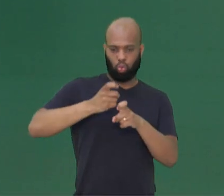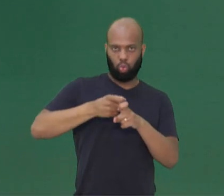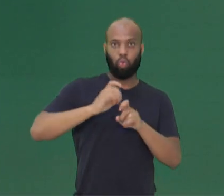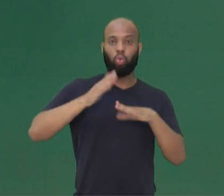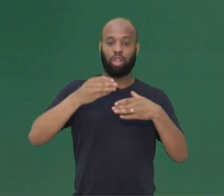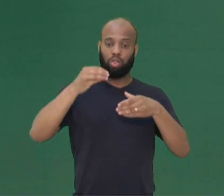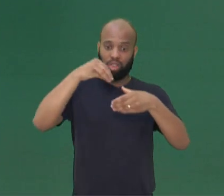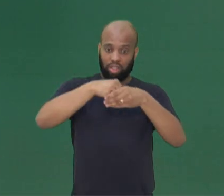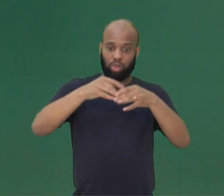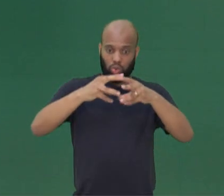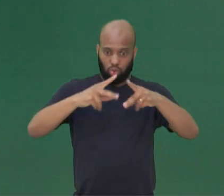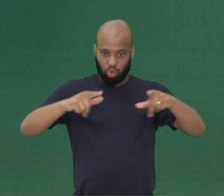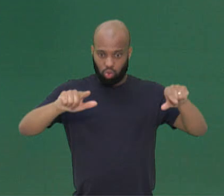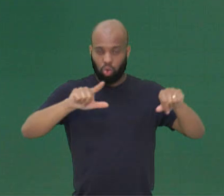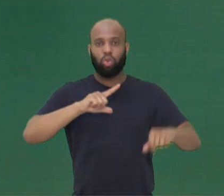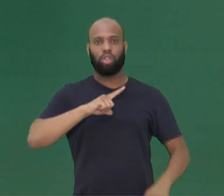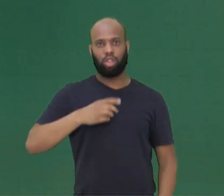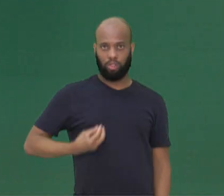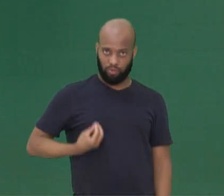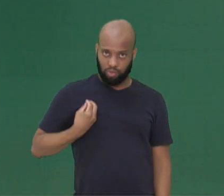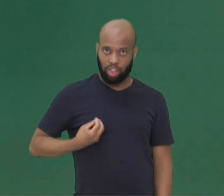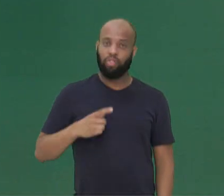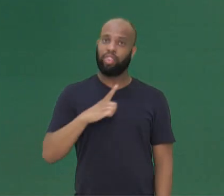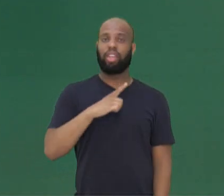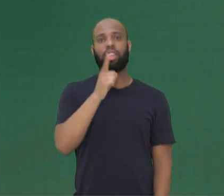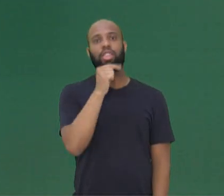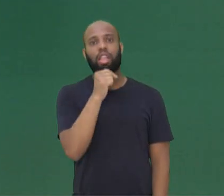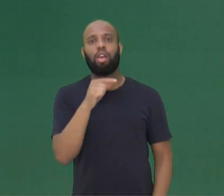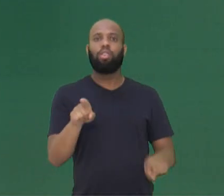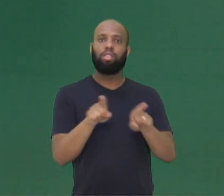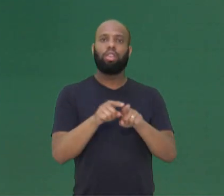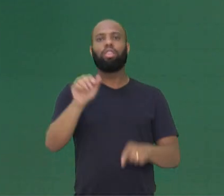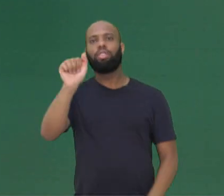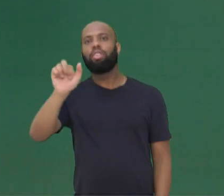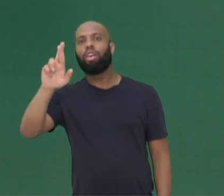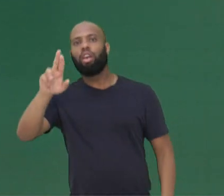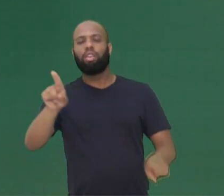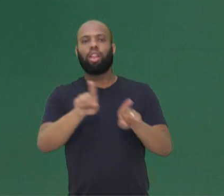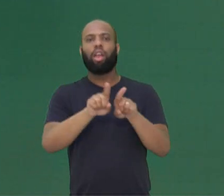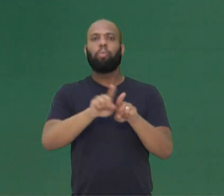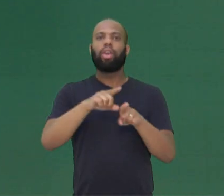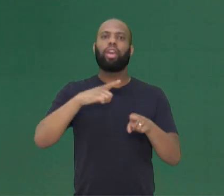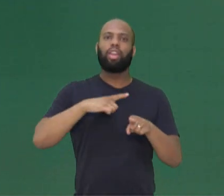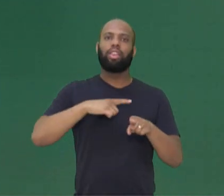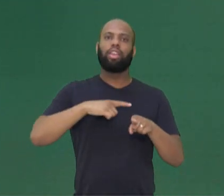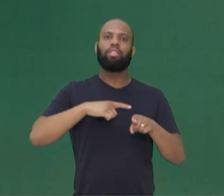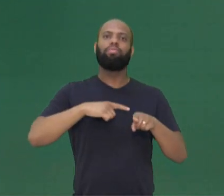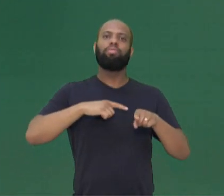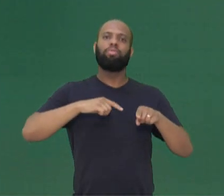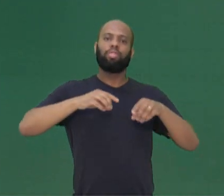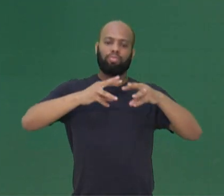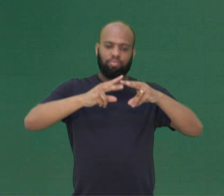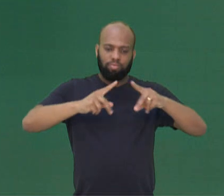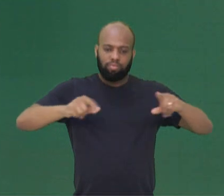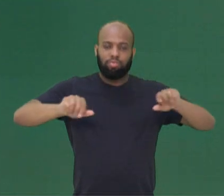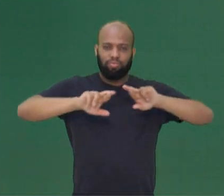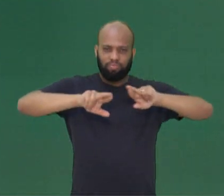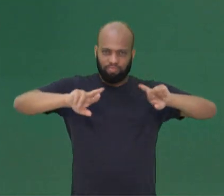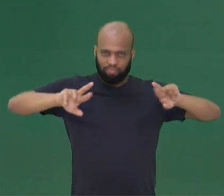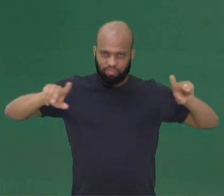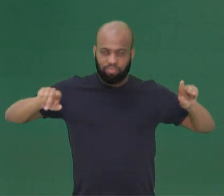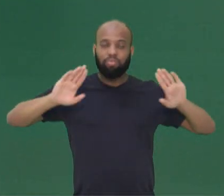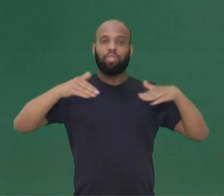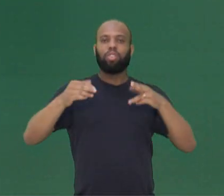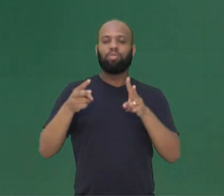vivos, tem parte de água, parte de ar, tem minerais. Então, percebam nessa